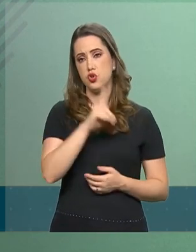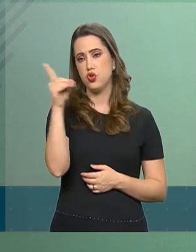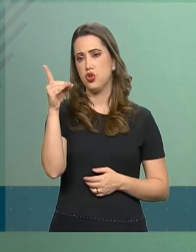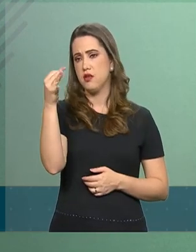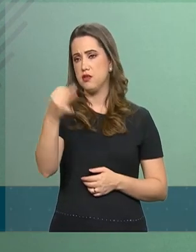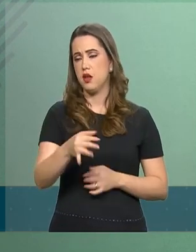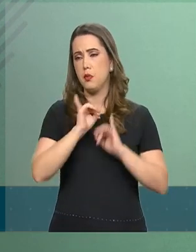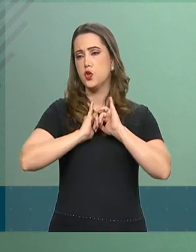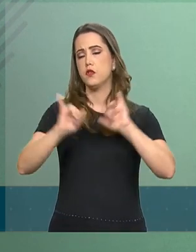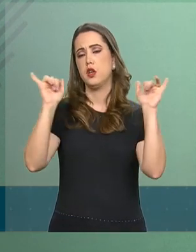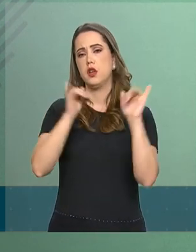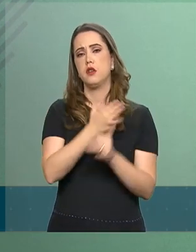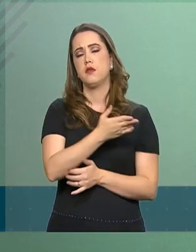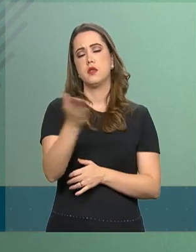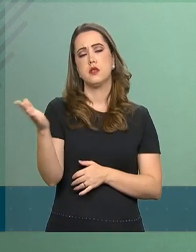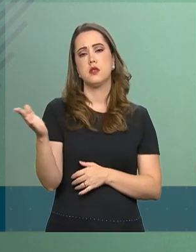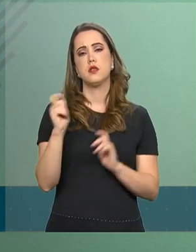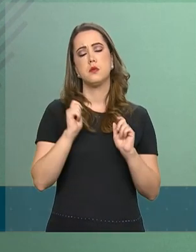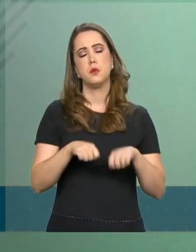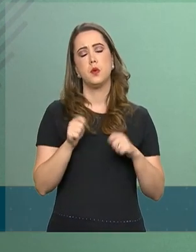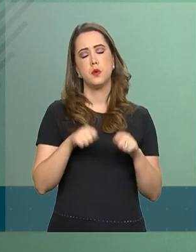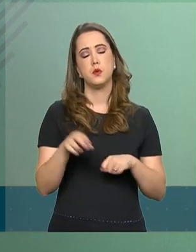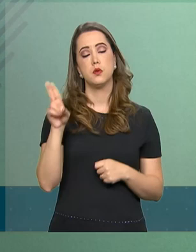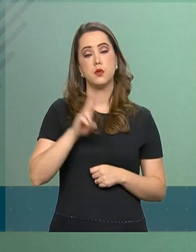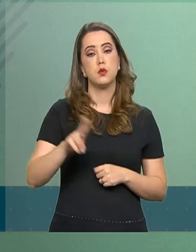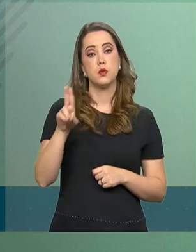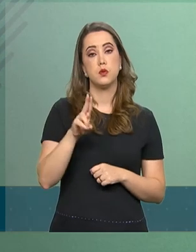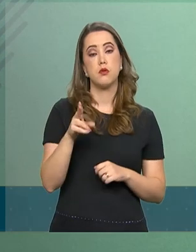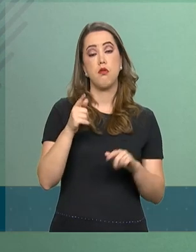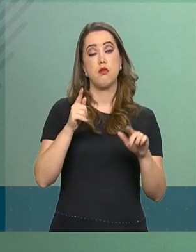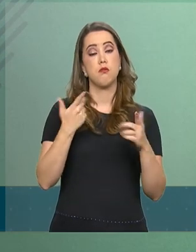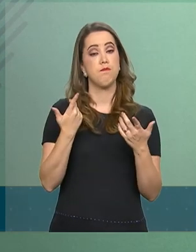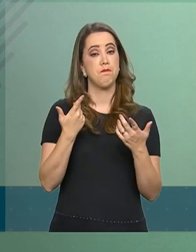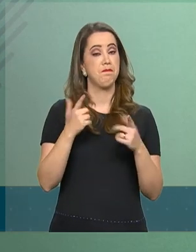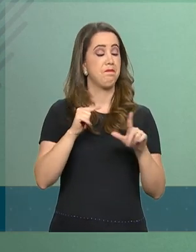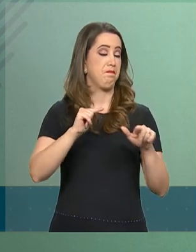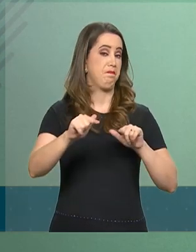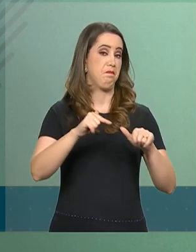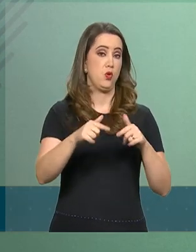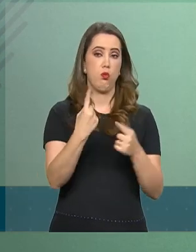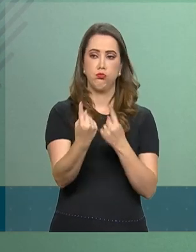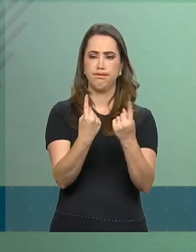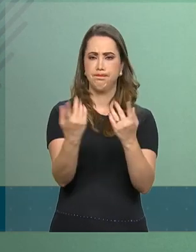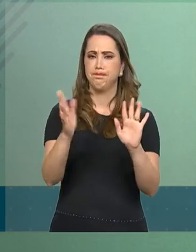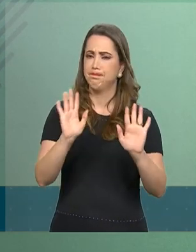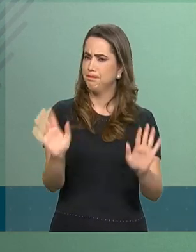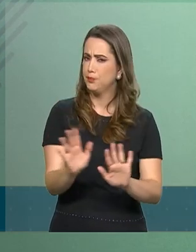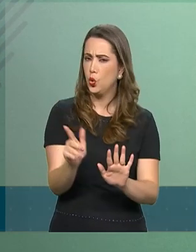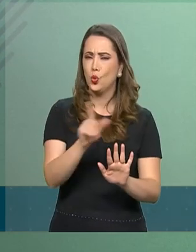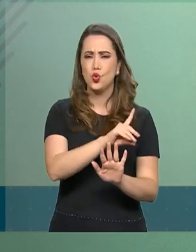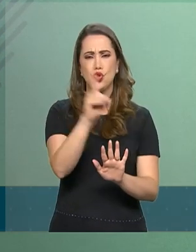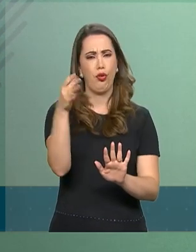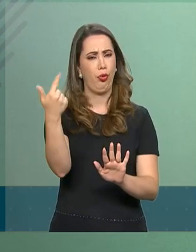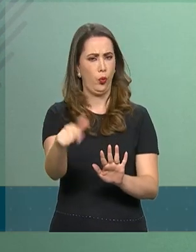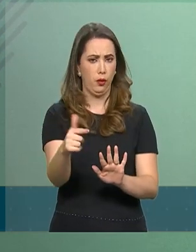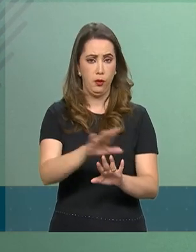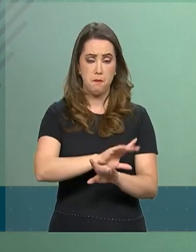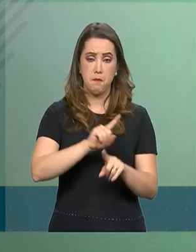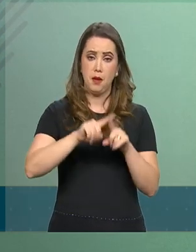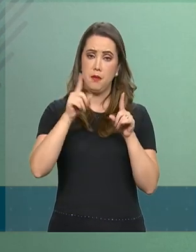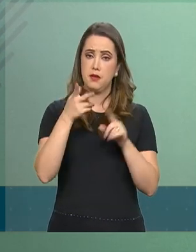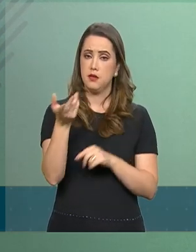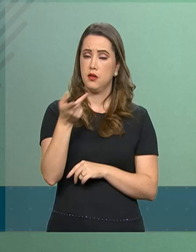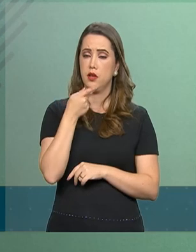divulgado e que vocês possam usar nos seus trabalhos eu gostaria de reforçar que no dia anterior